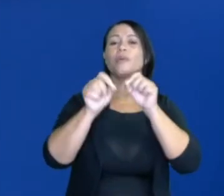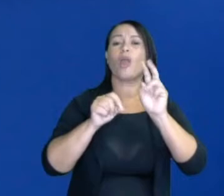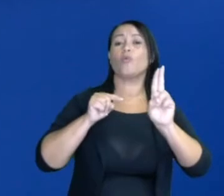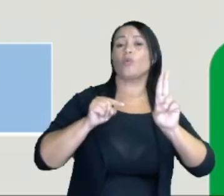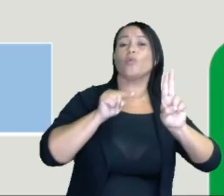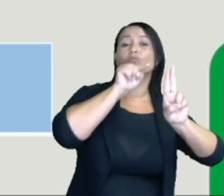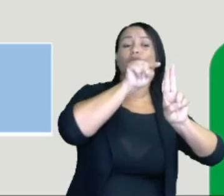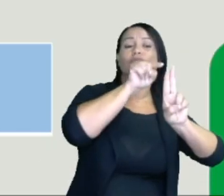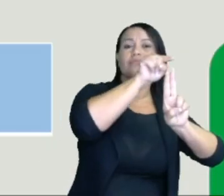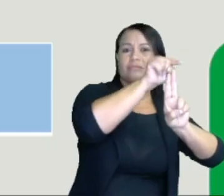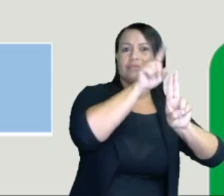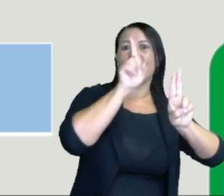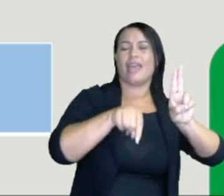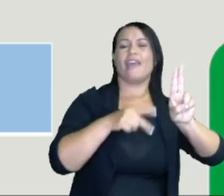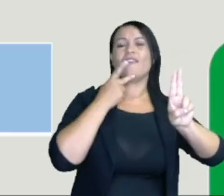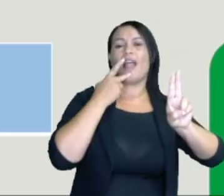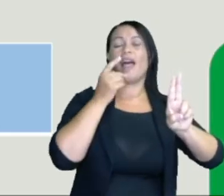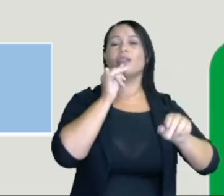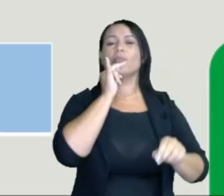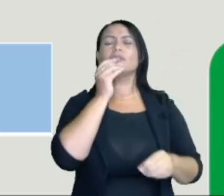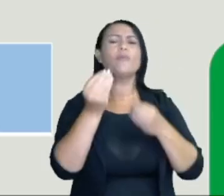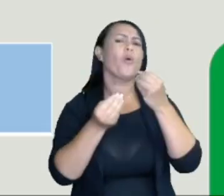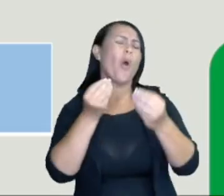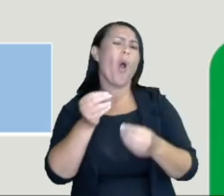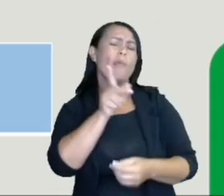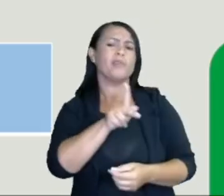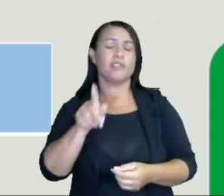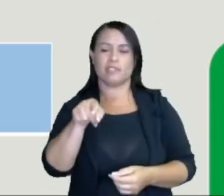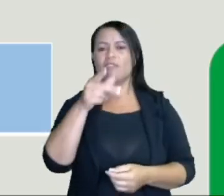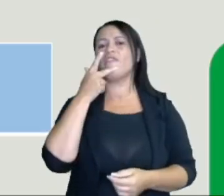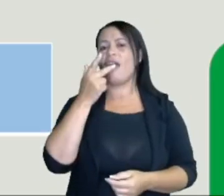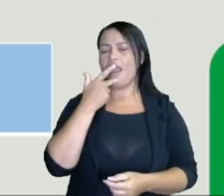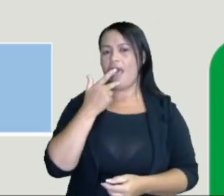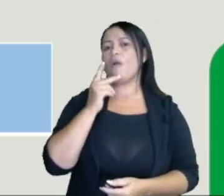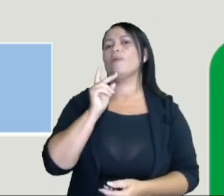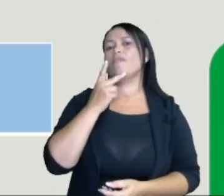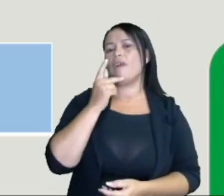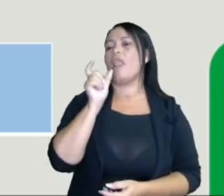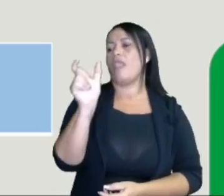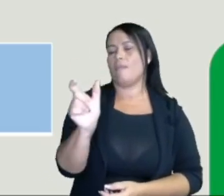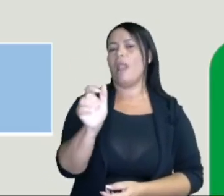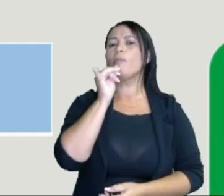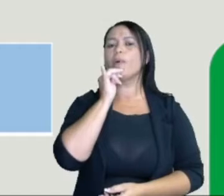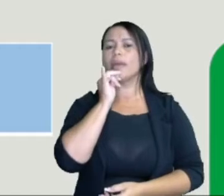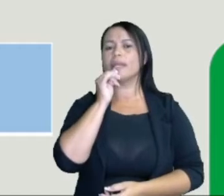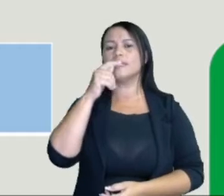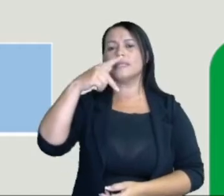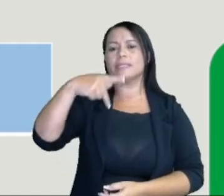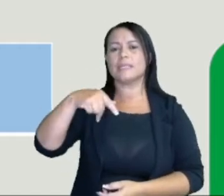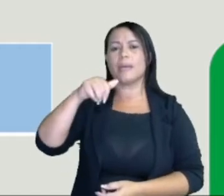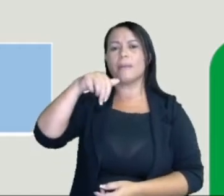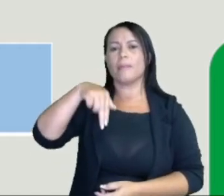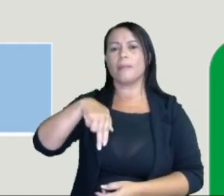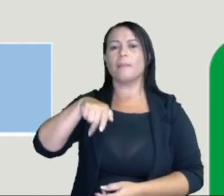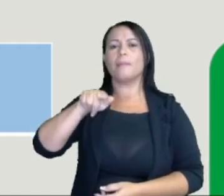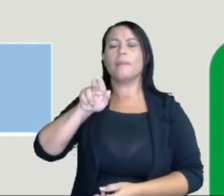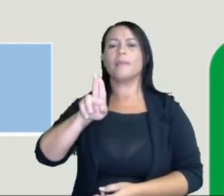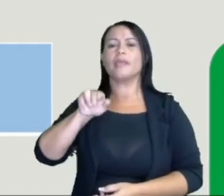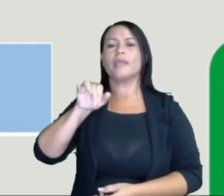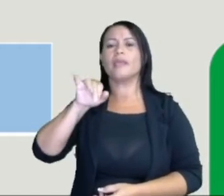pronunciada. Como assim, professora? Você vai falar ela na hora que você estiver dizendo a palavra, ó.